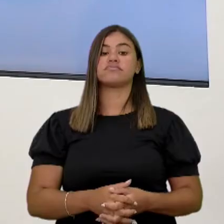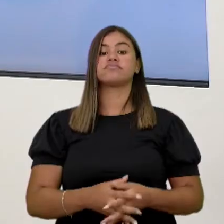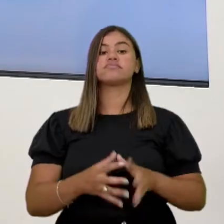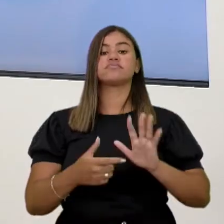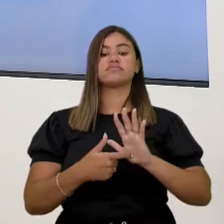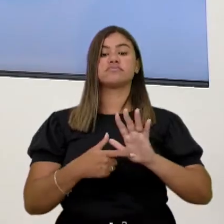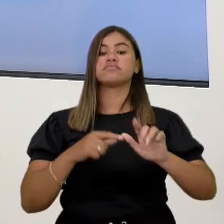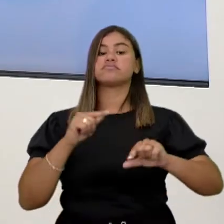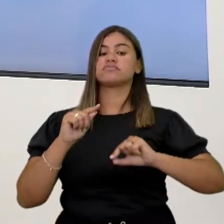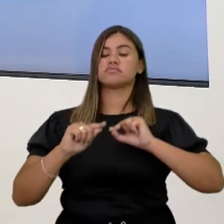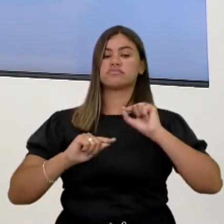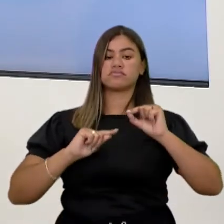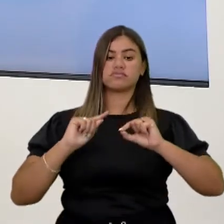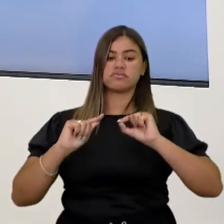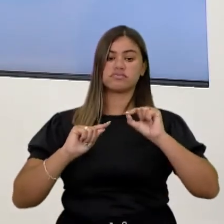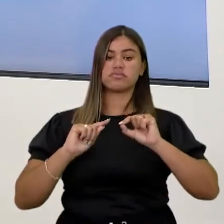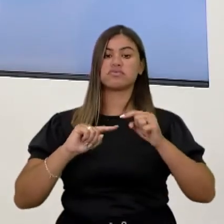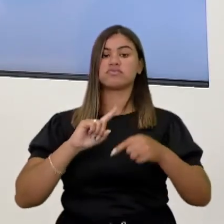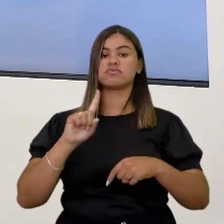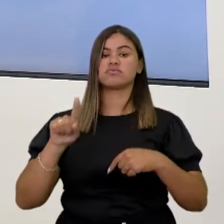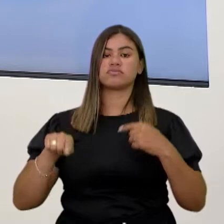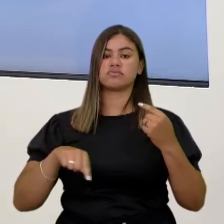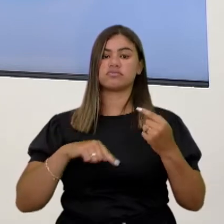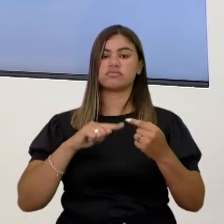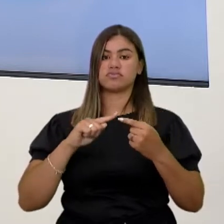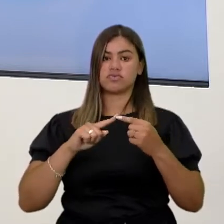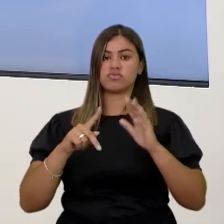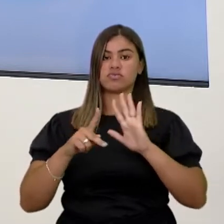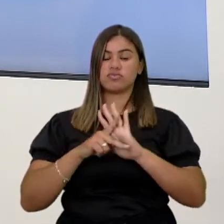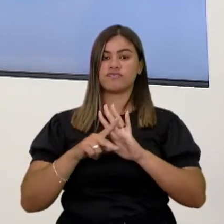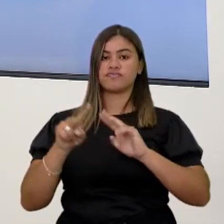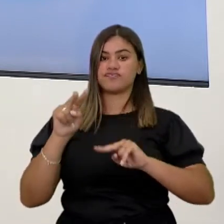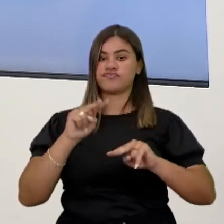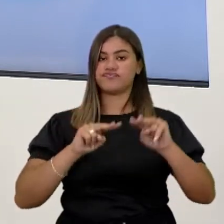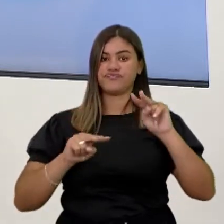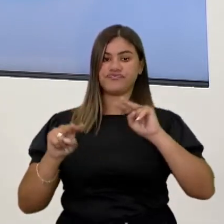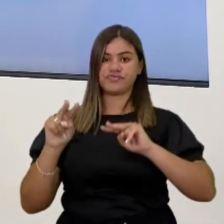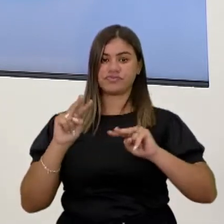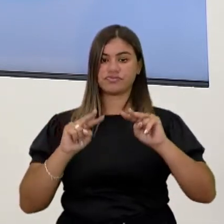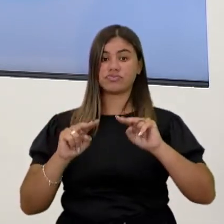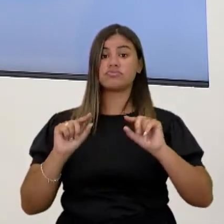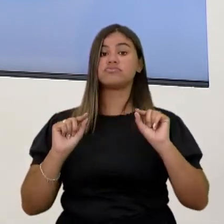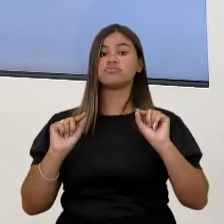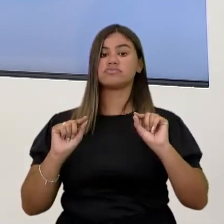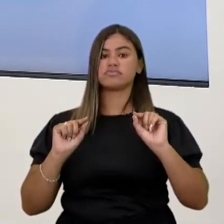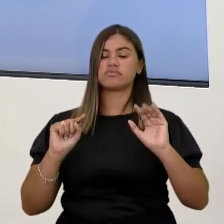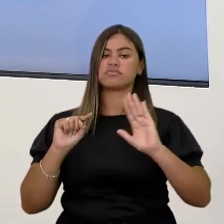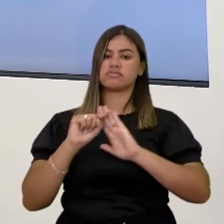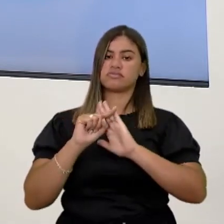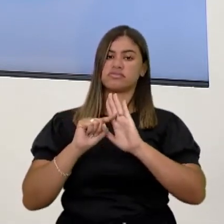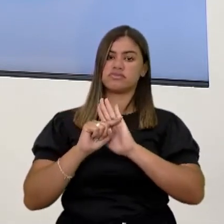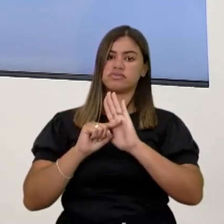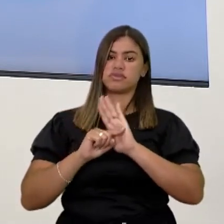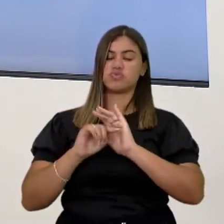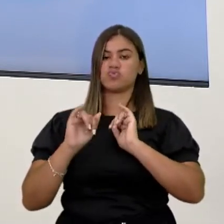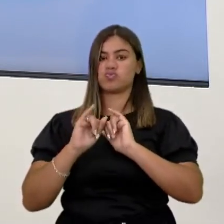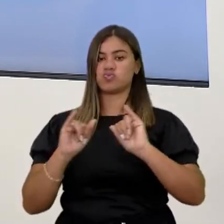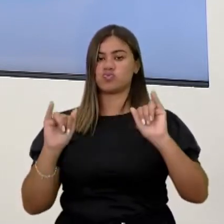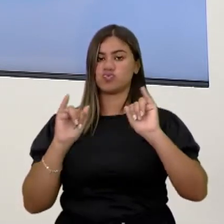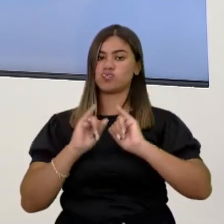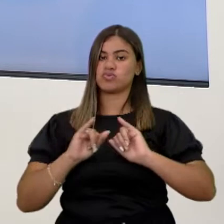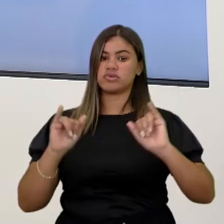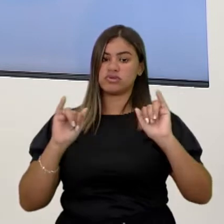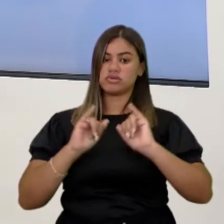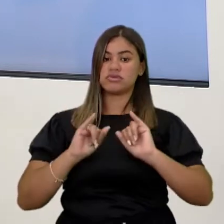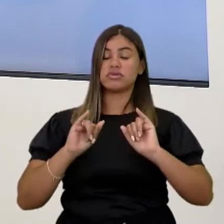pessoal? Nós apresentamos o objetivo de um observatório, que é o quê? Analisar as notícias, ver